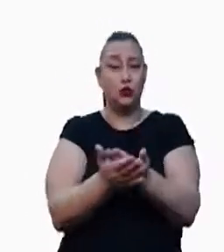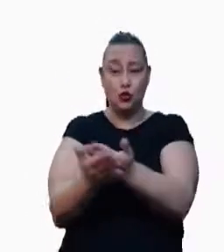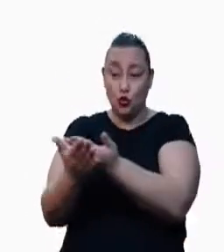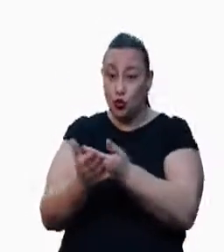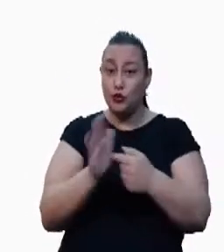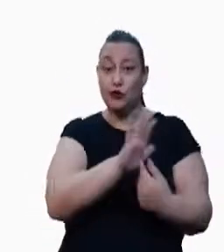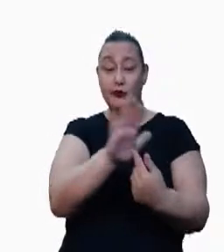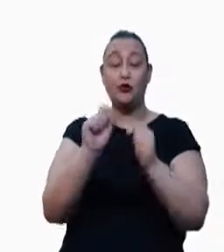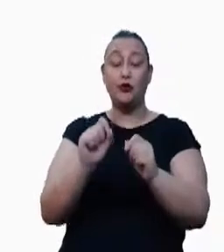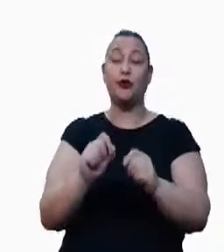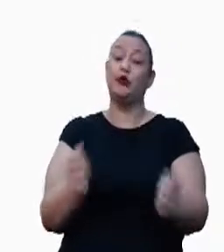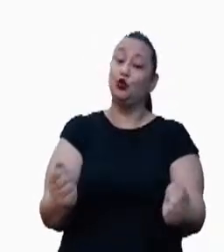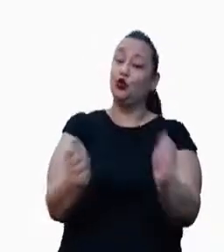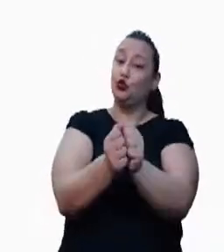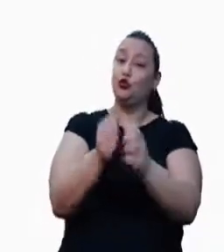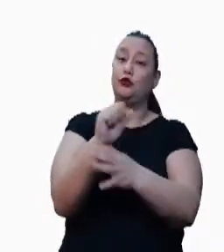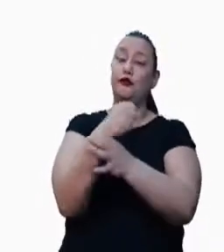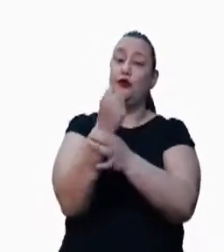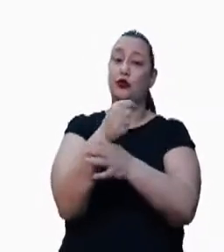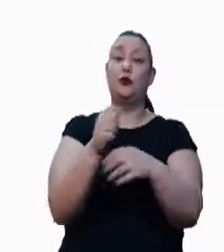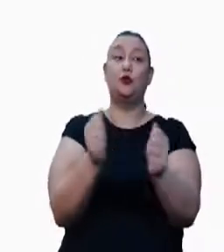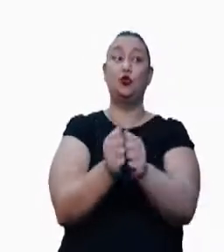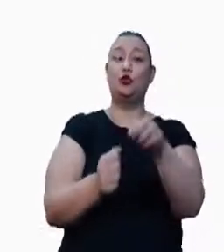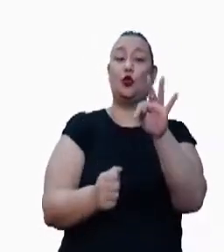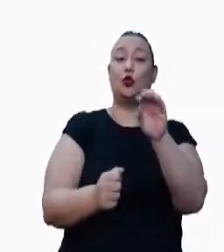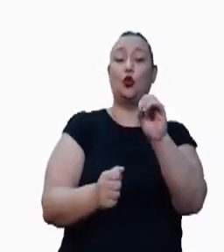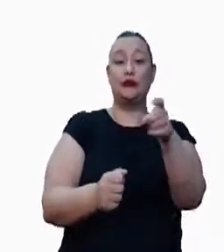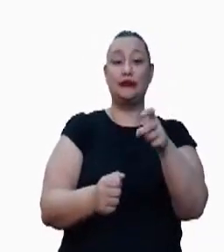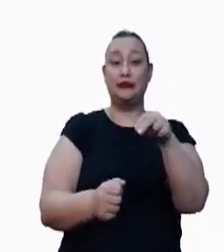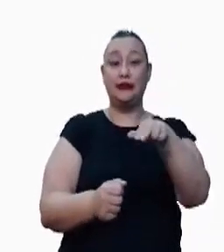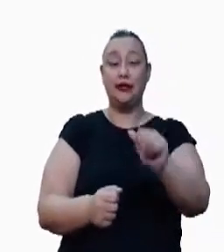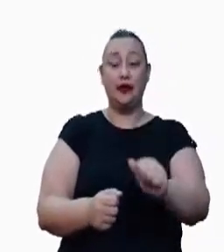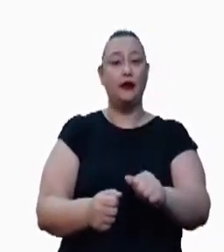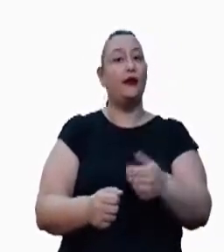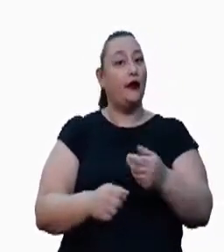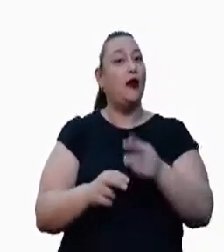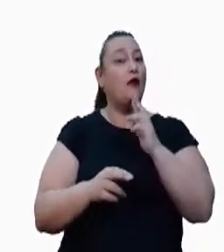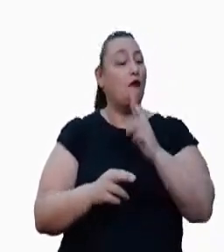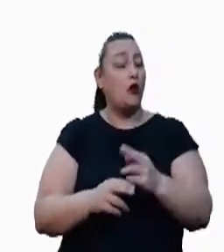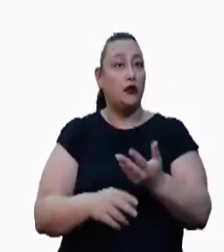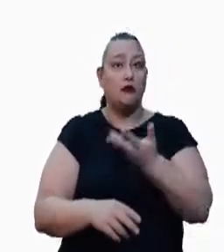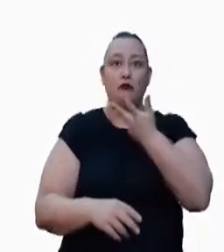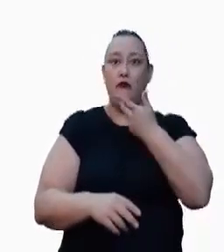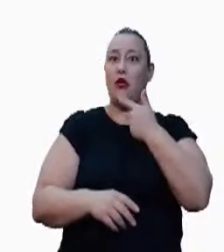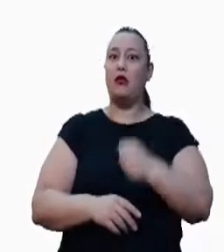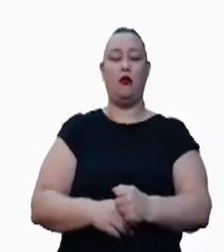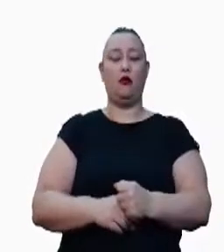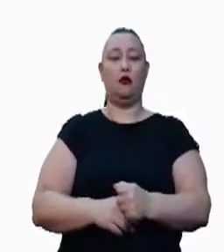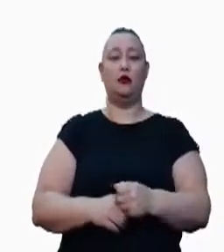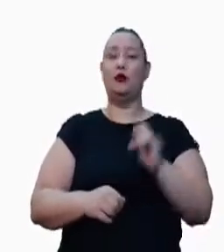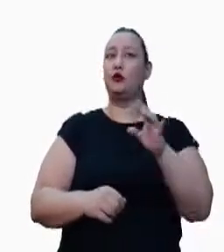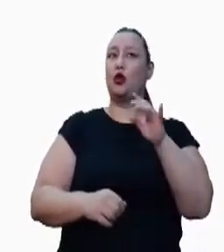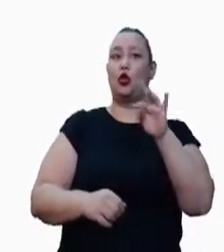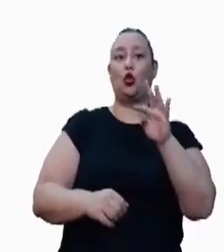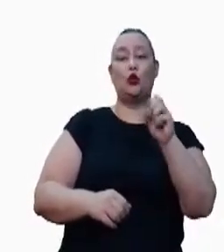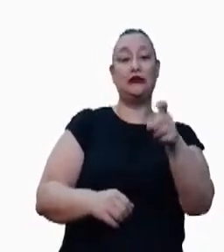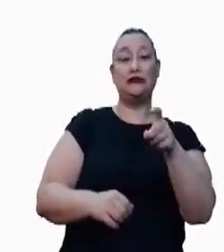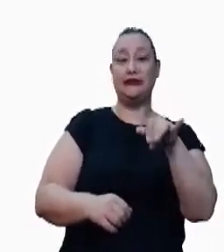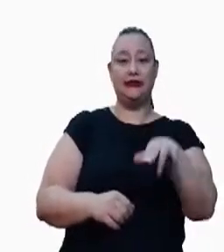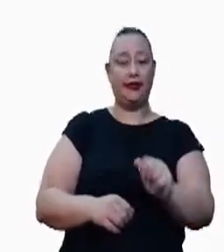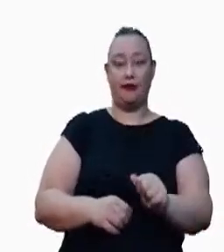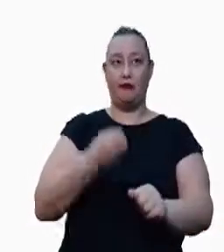da toxina junto à fisioterapia tem um resultado muito melhor do que você fazer só a toxina. Então,